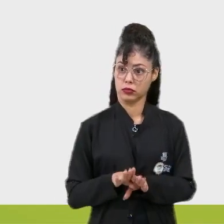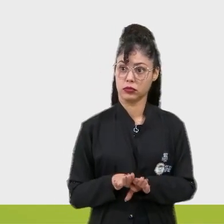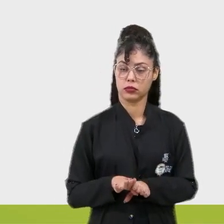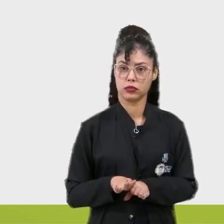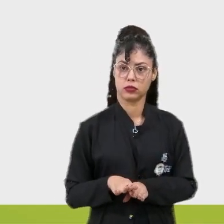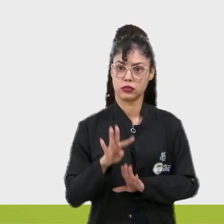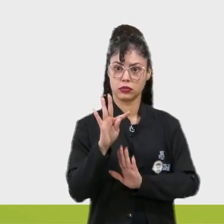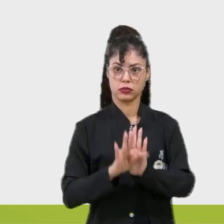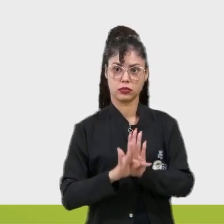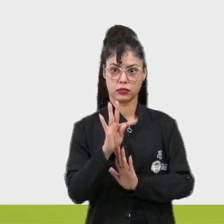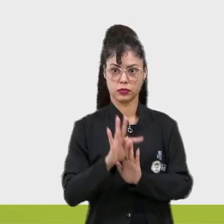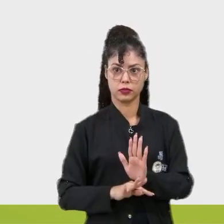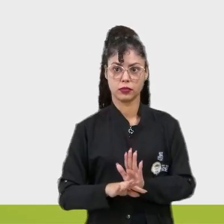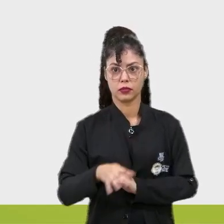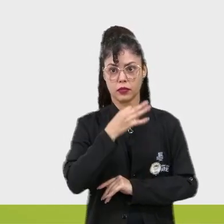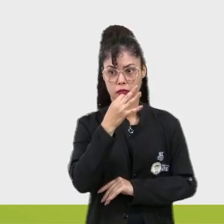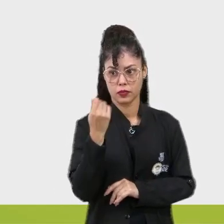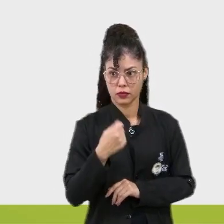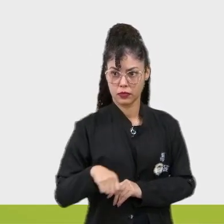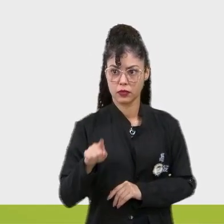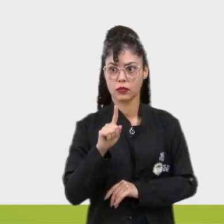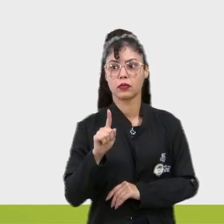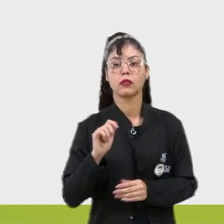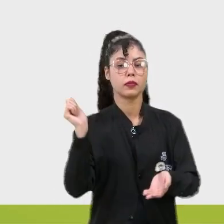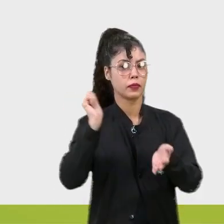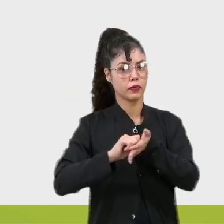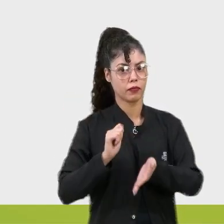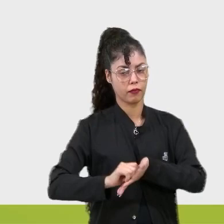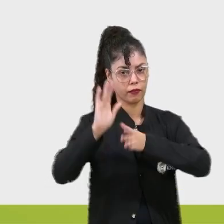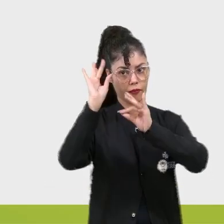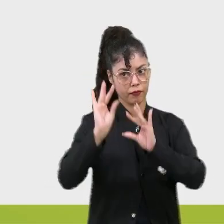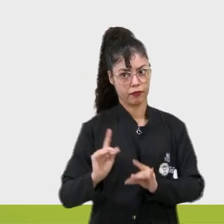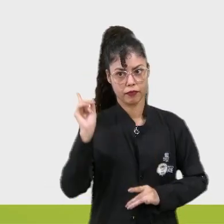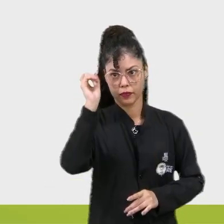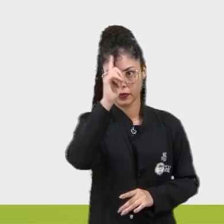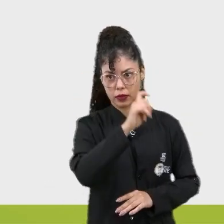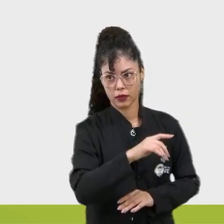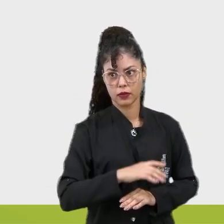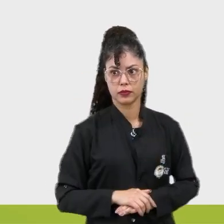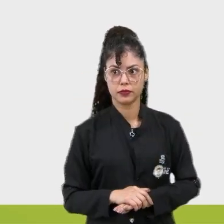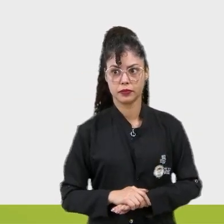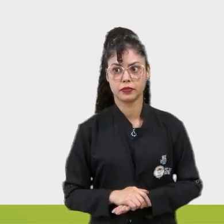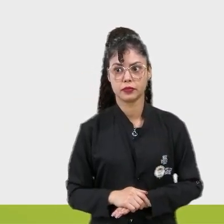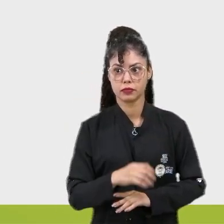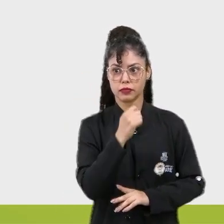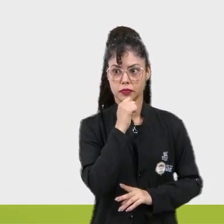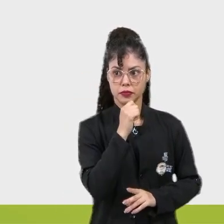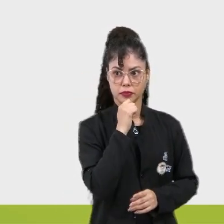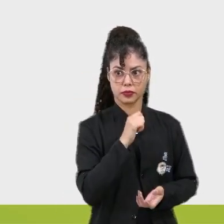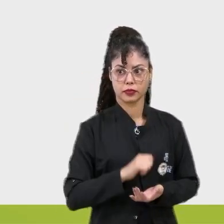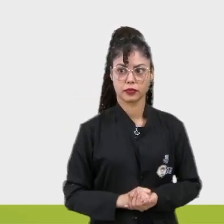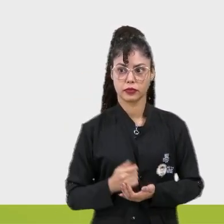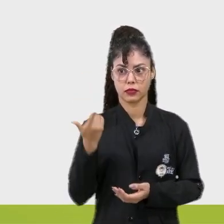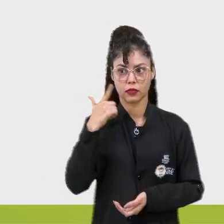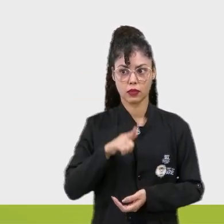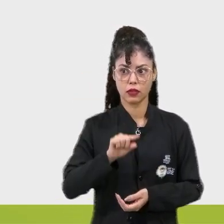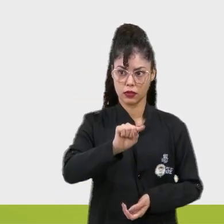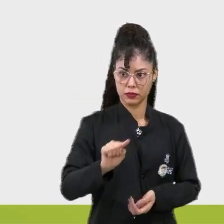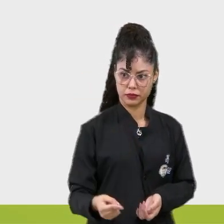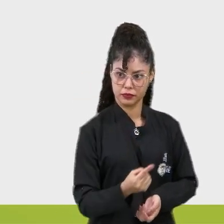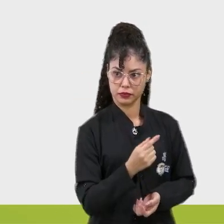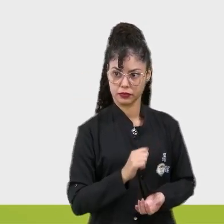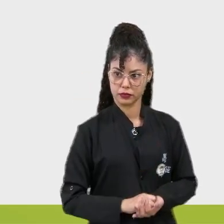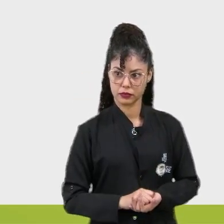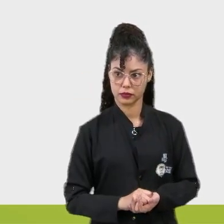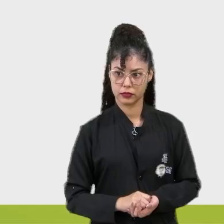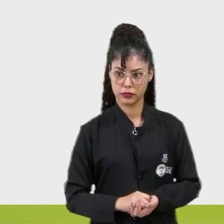de um texto dissertativo argumentativo. Não precisa você escrever com uma linguagem difícil para que você alcance a nota 1000 na redação do